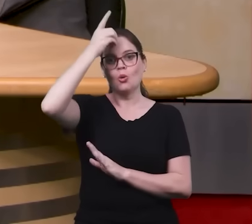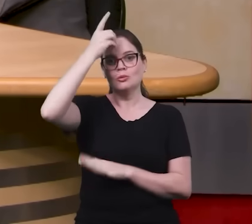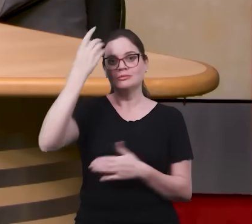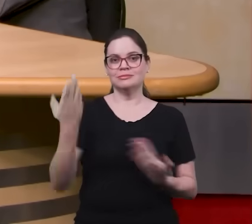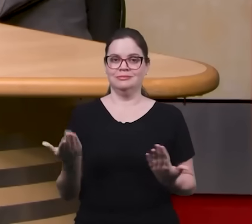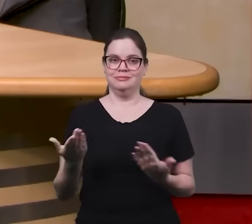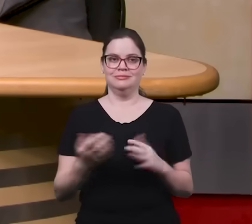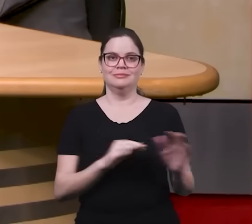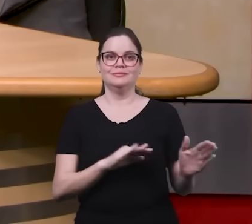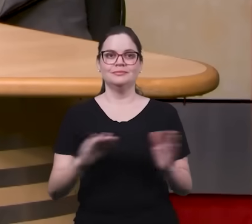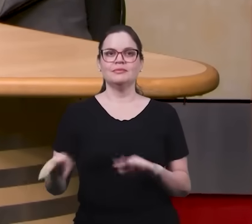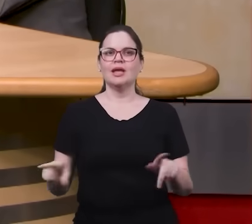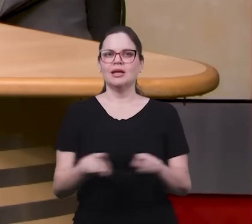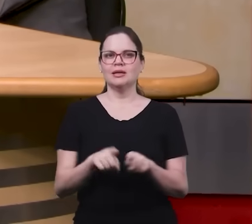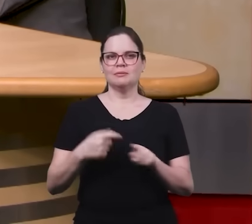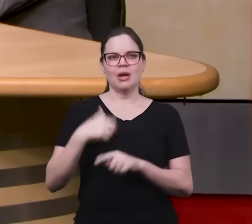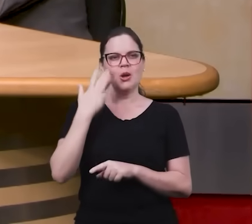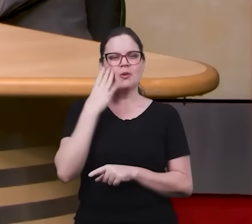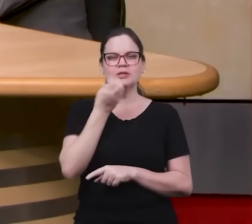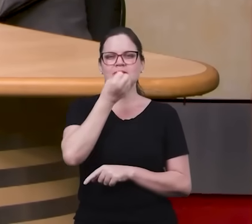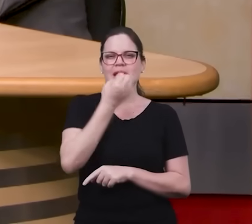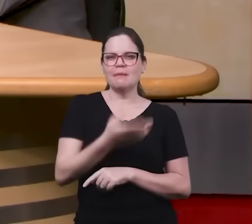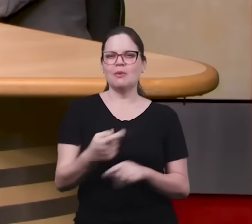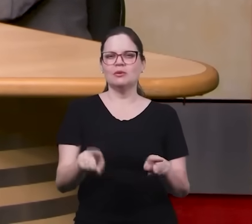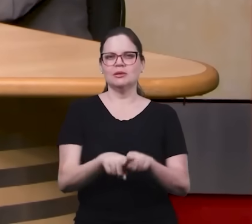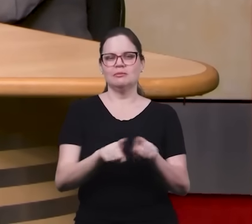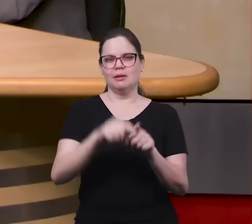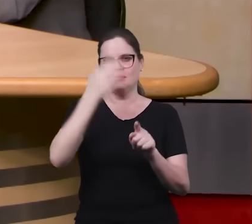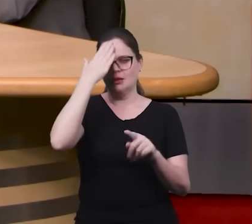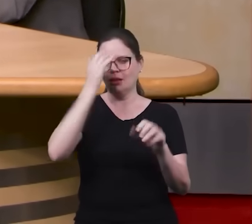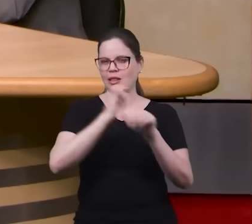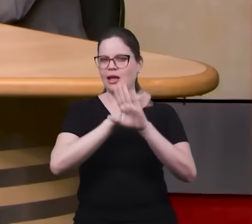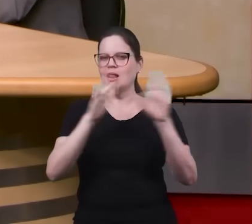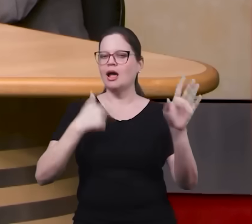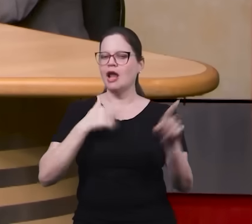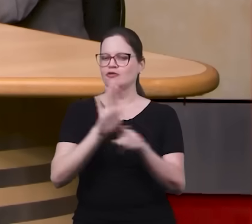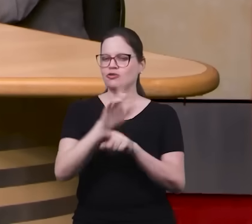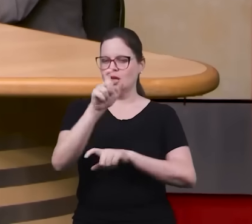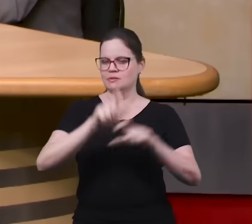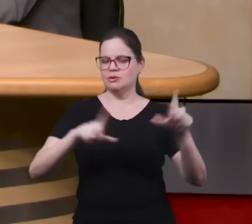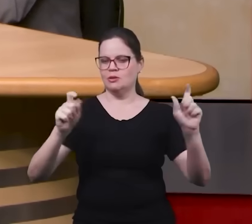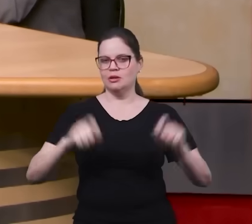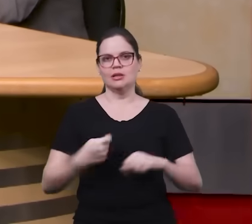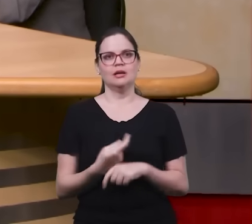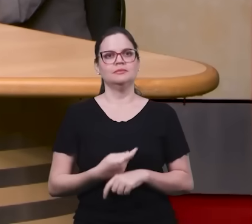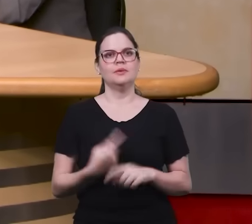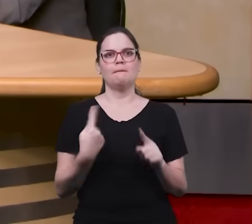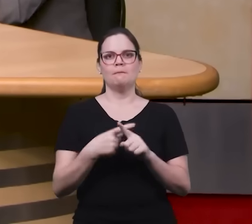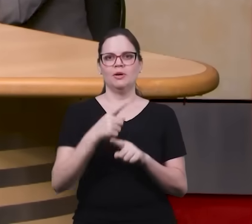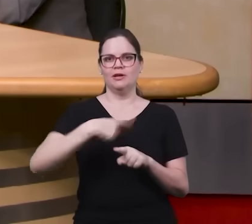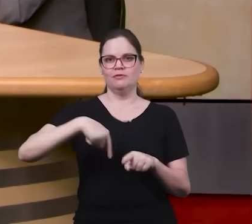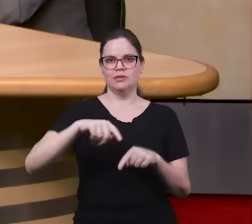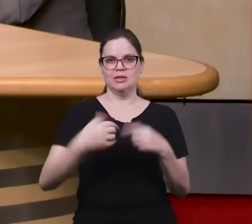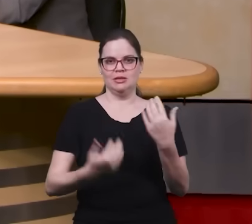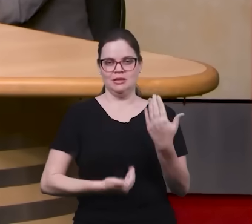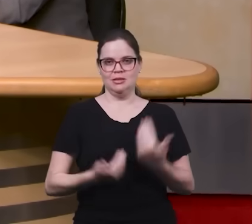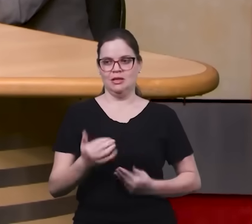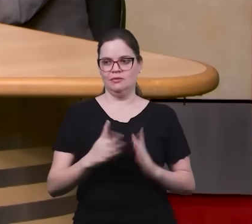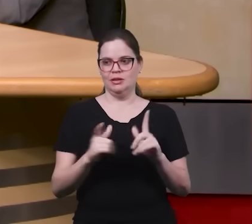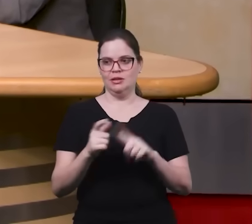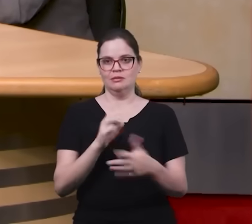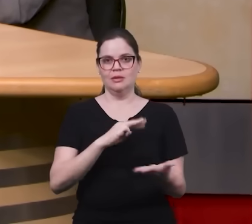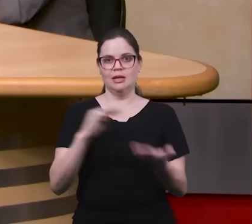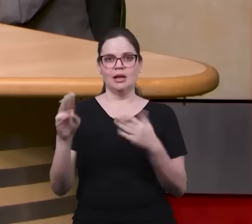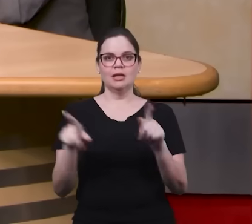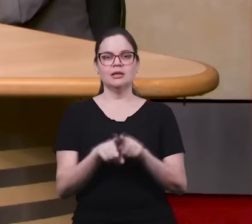espiritual. E Amadeu, sabe um ponto que acho que pode ajudar os irmãos a esclarecer, Sérgio? Tanto da igreja como de outras denominações. Por que